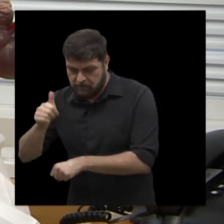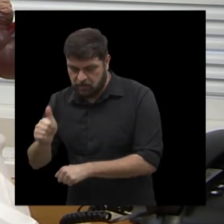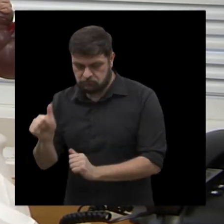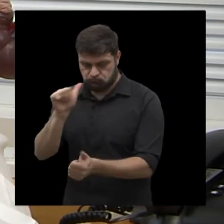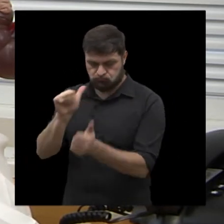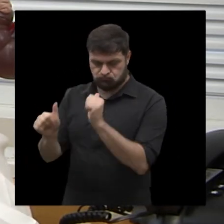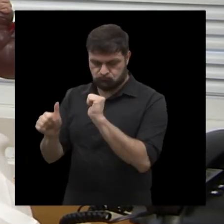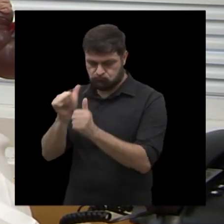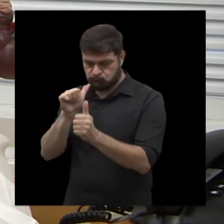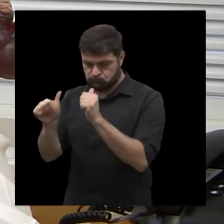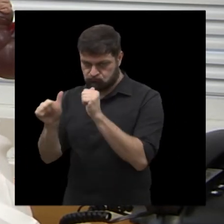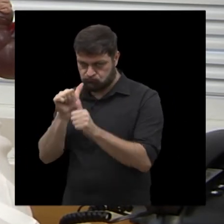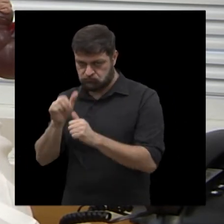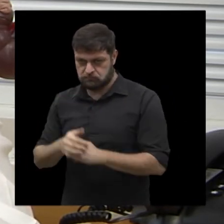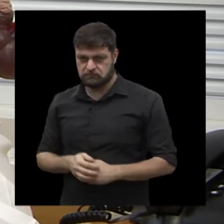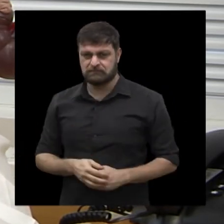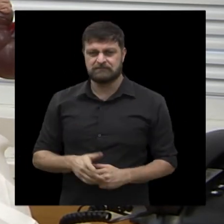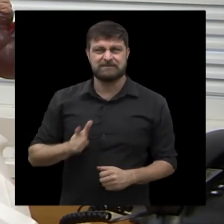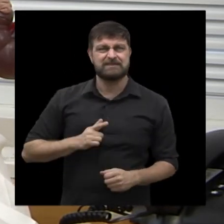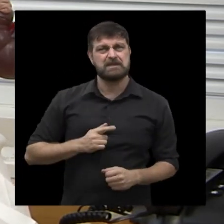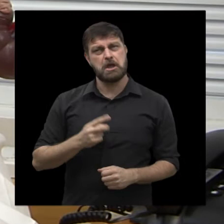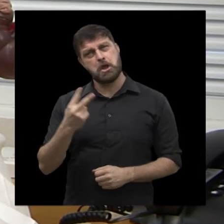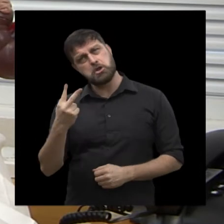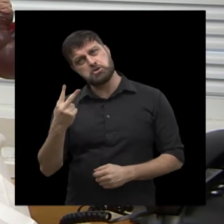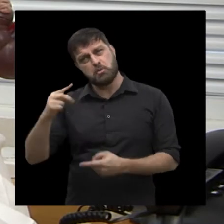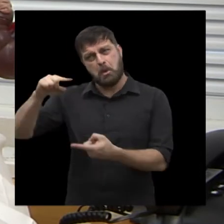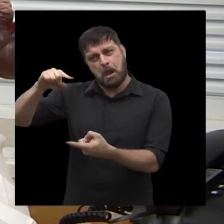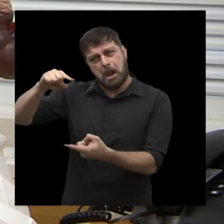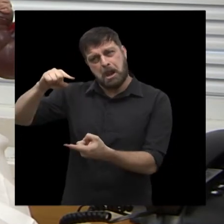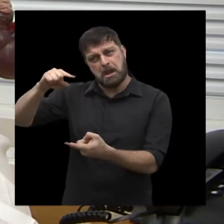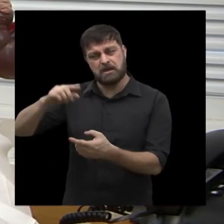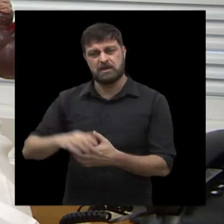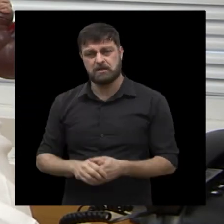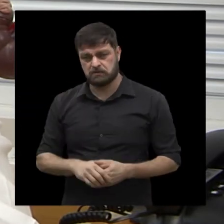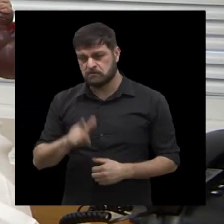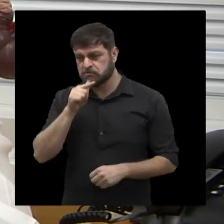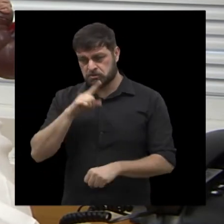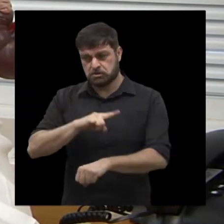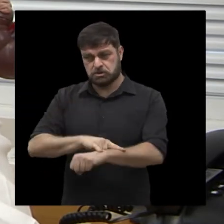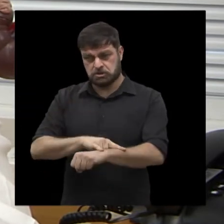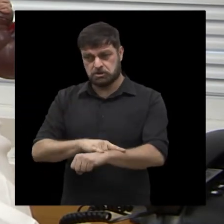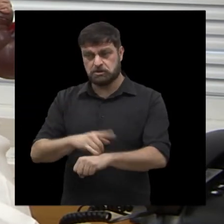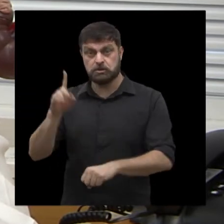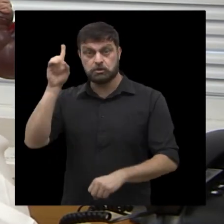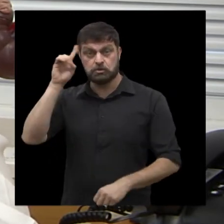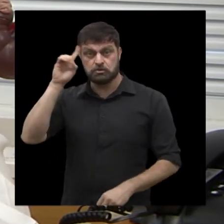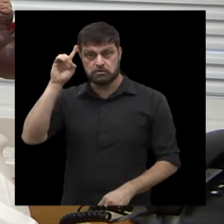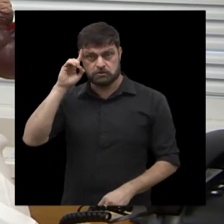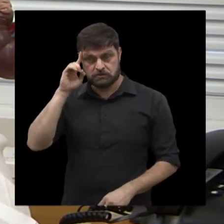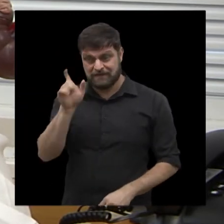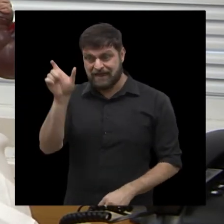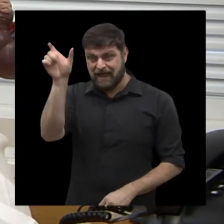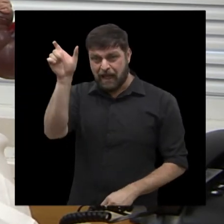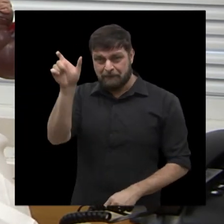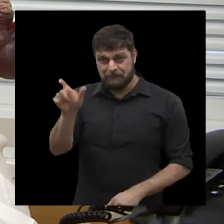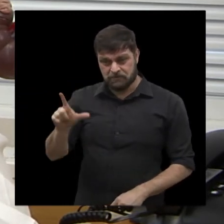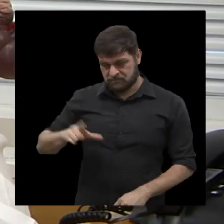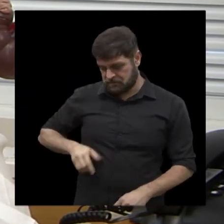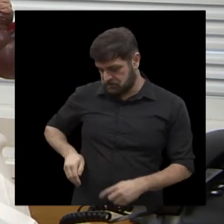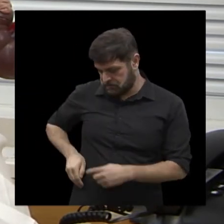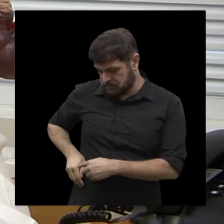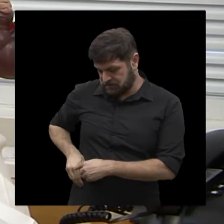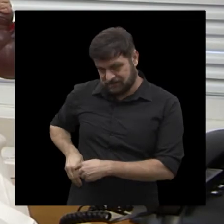claro. Então é aquilo, é uns 2,5 litros de xixi por dia. Excetuando aqueles pacientes que têm cálculo renal. Esses